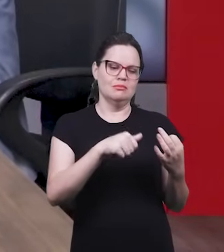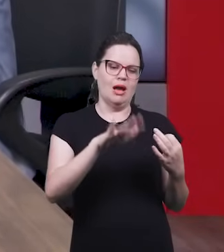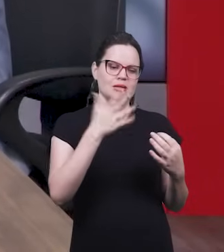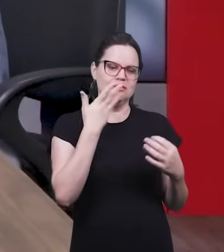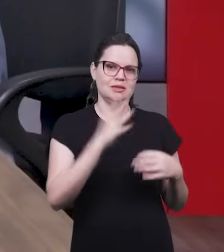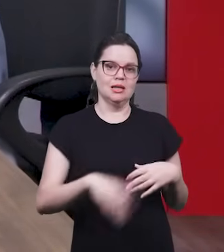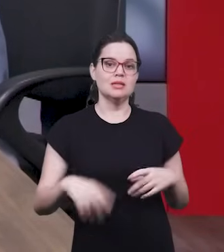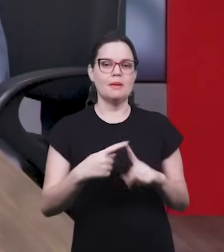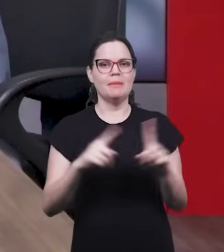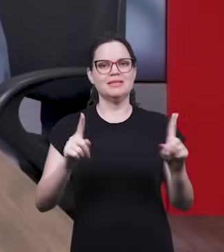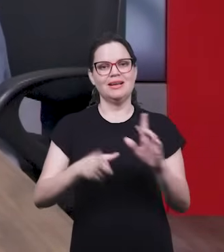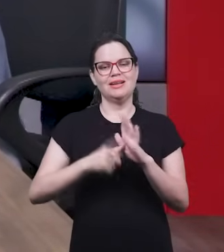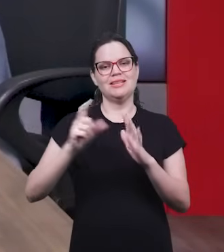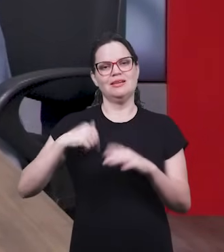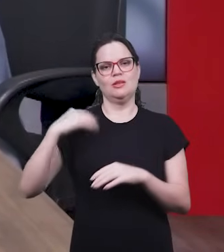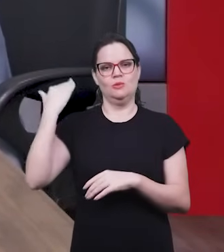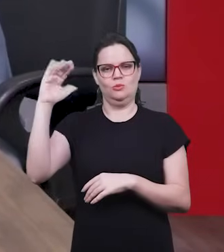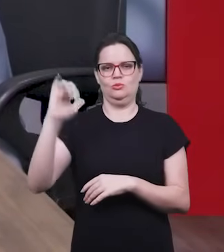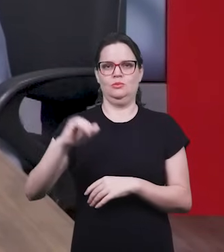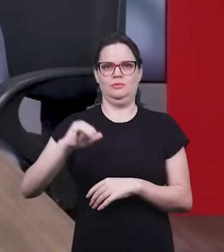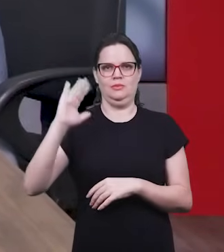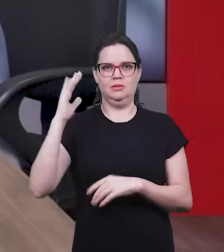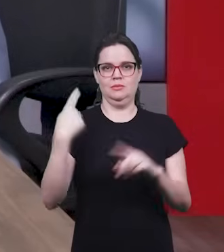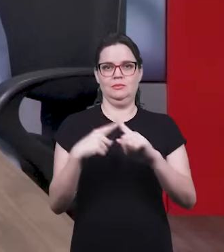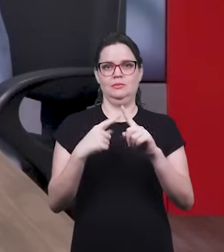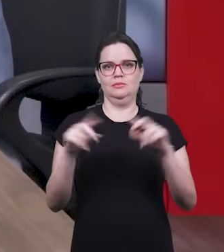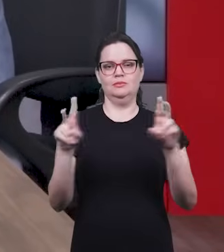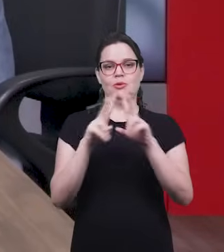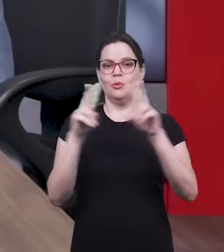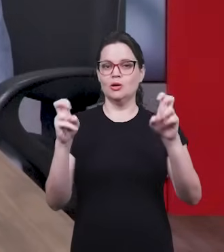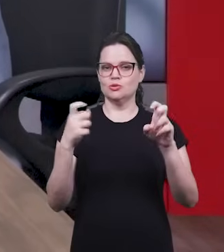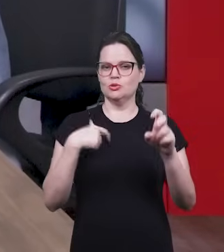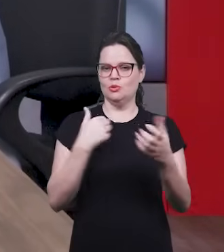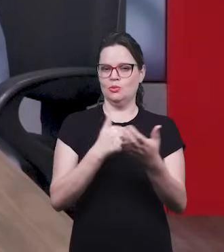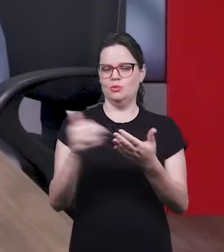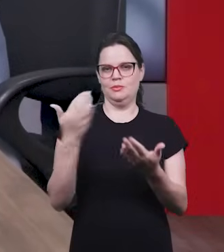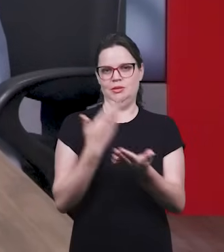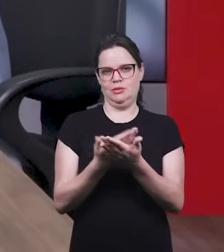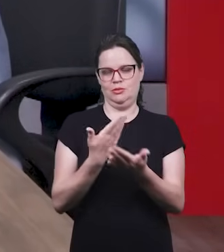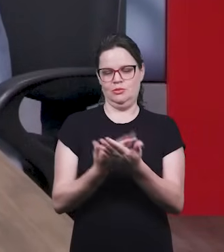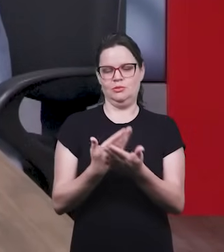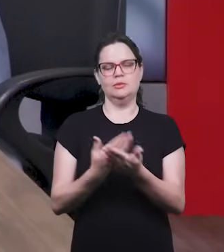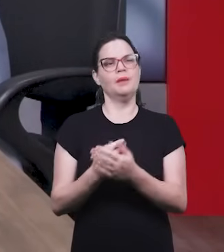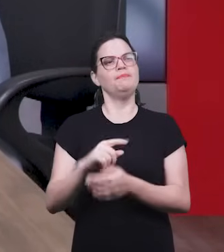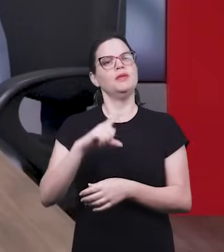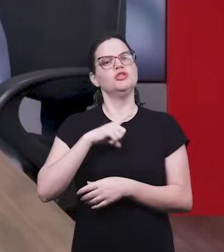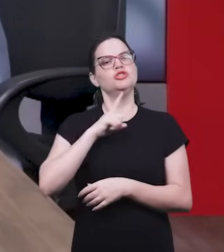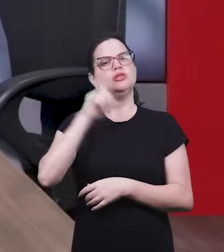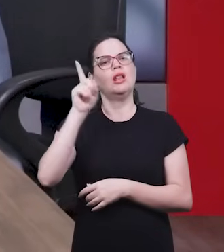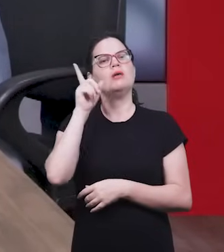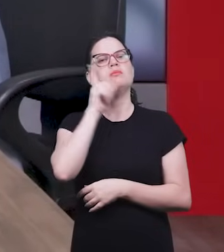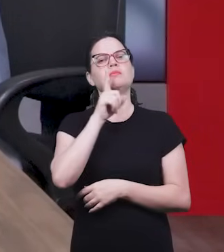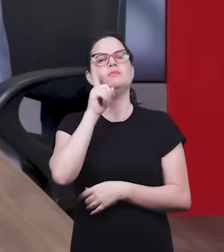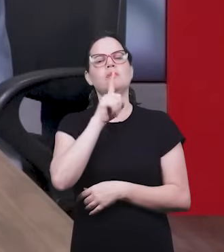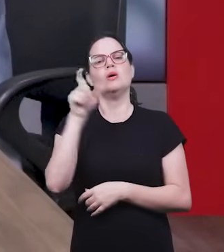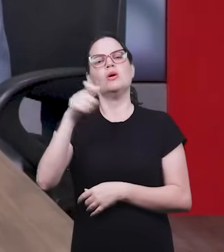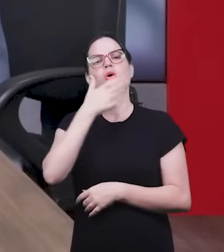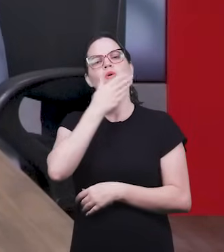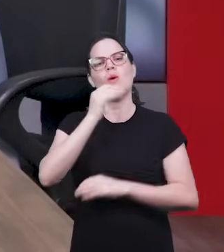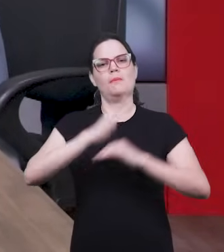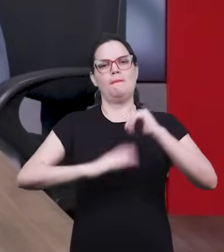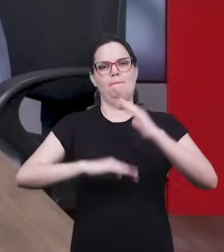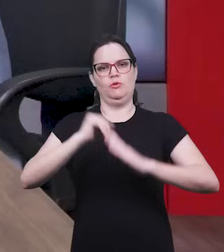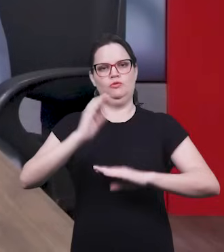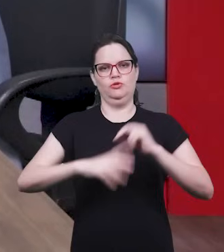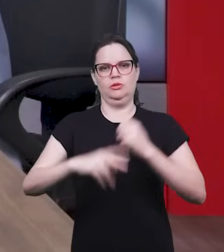o assunto, estava em voga, porque tinha um grande profissional nos Estados Unidos, Peter